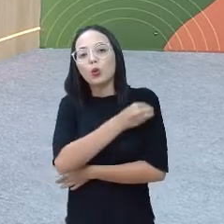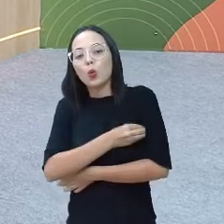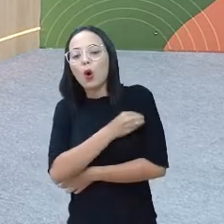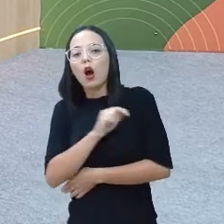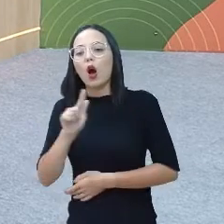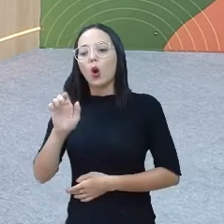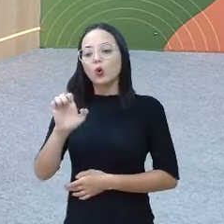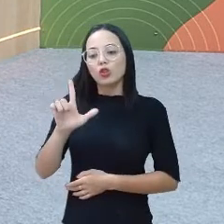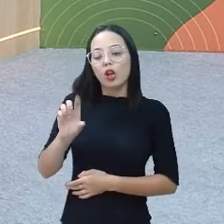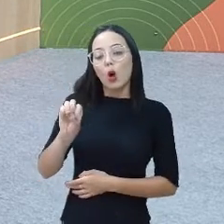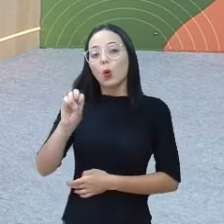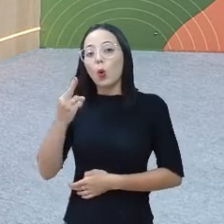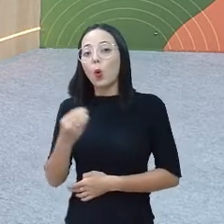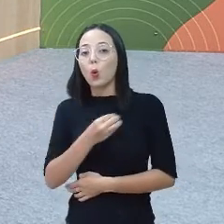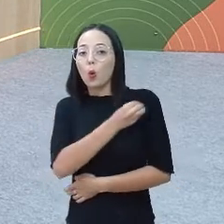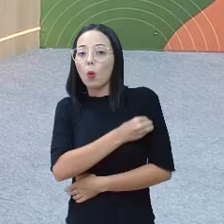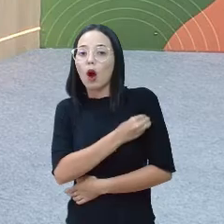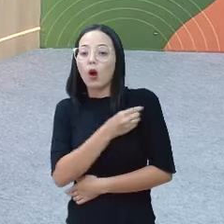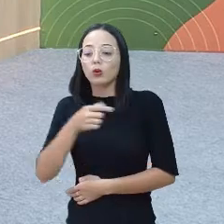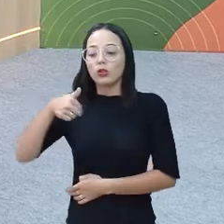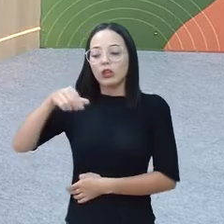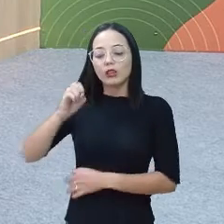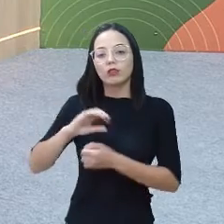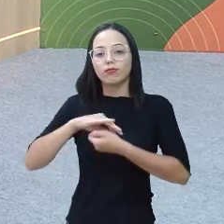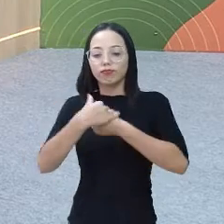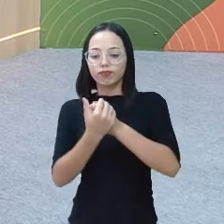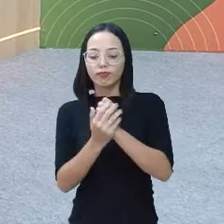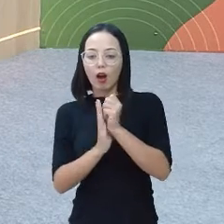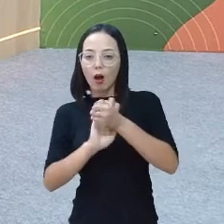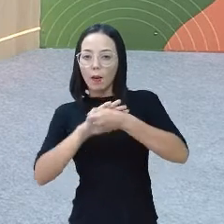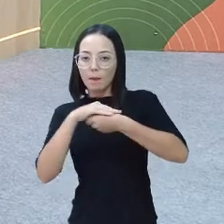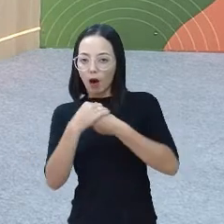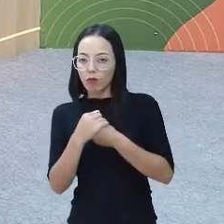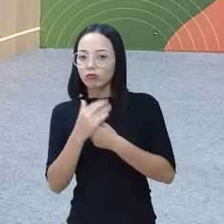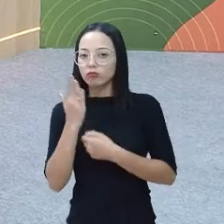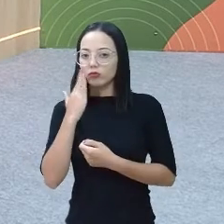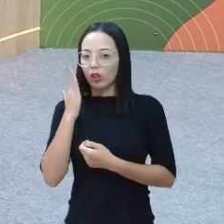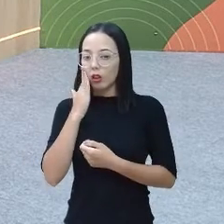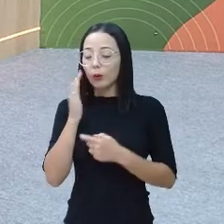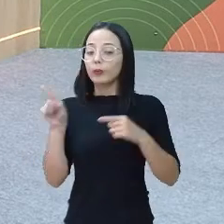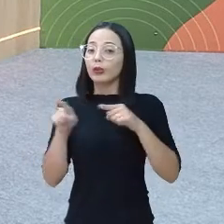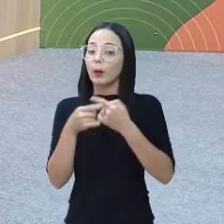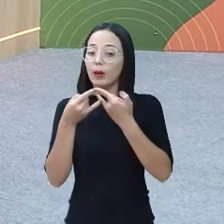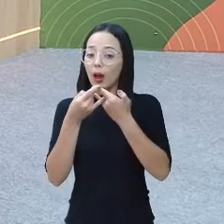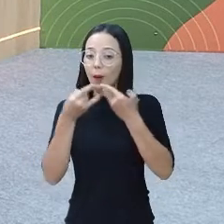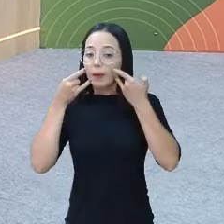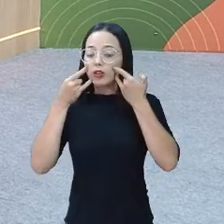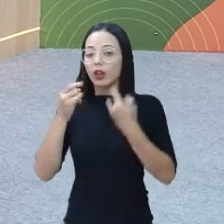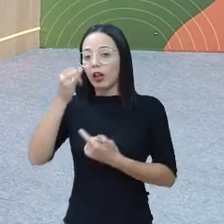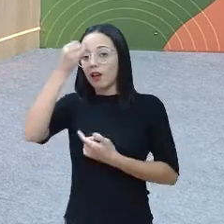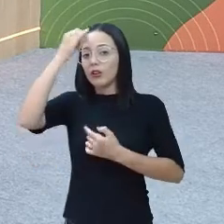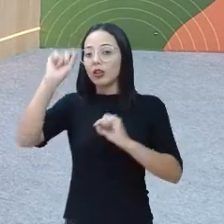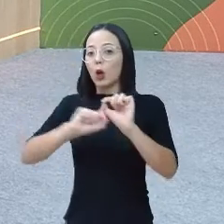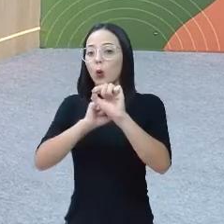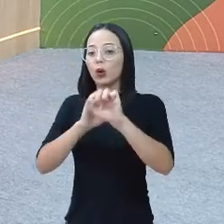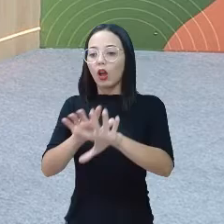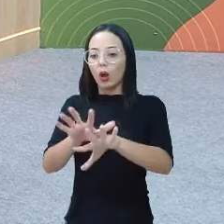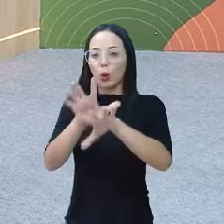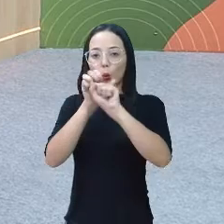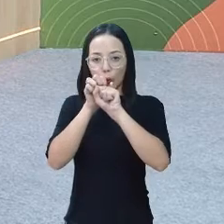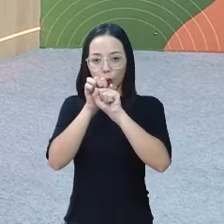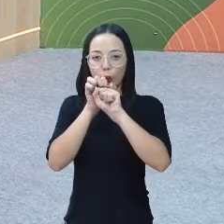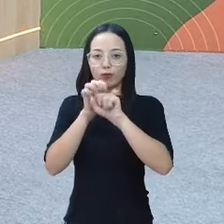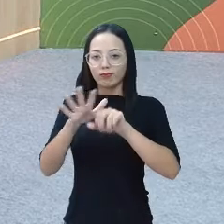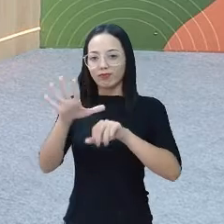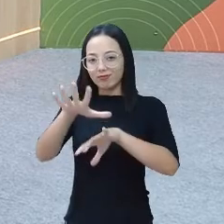ou álcool 70 para higienizar as mãos. E a máscara, né, para evitar que a gente não somente a